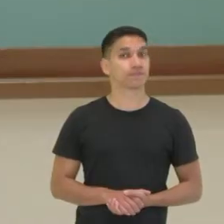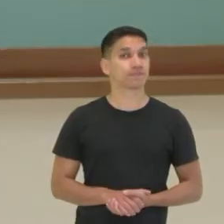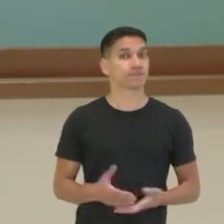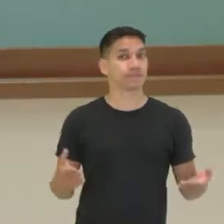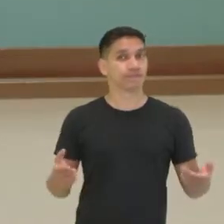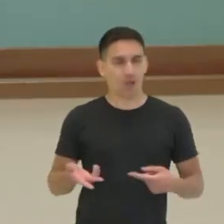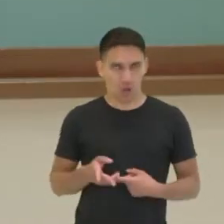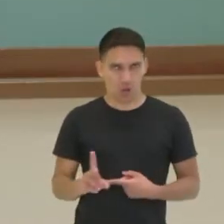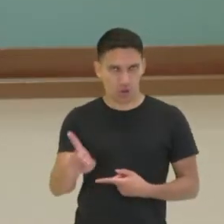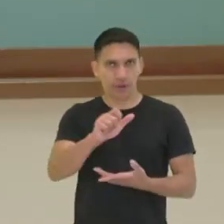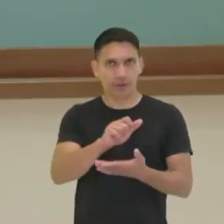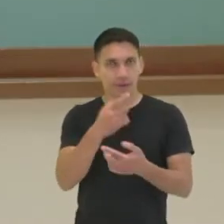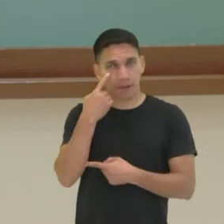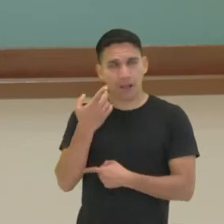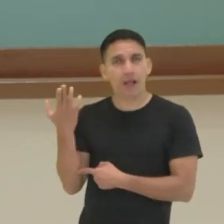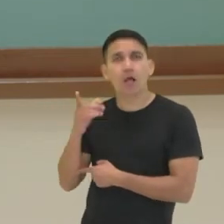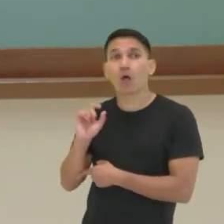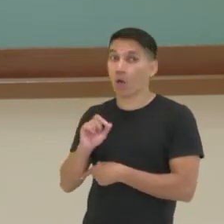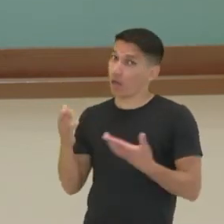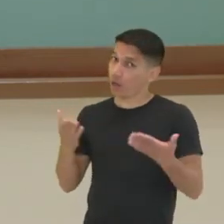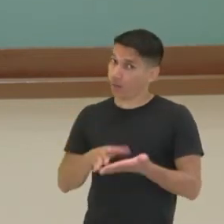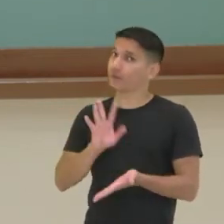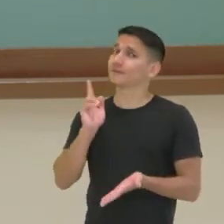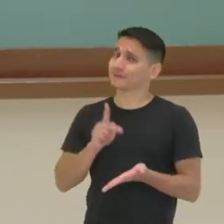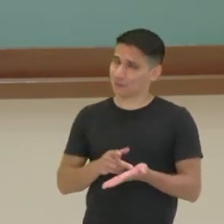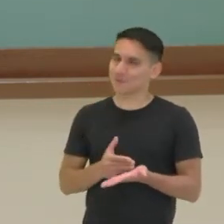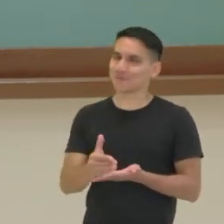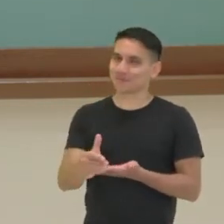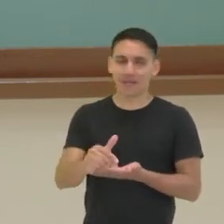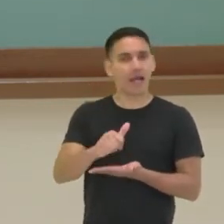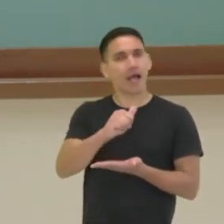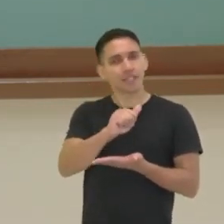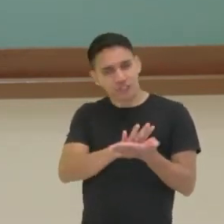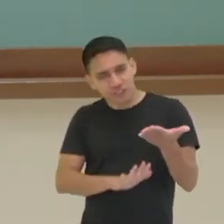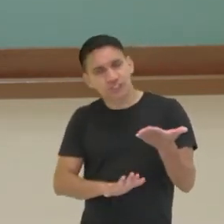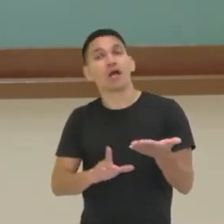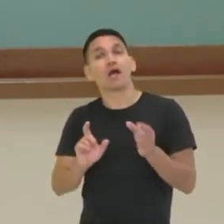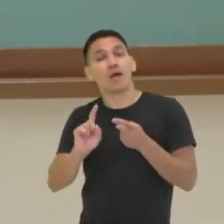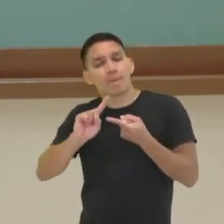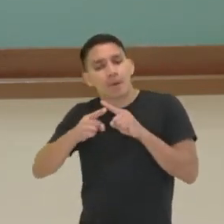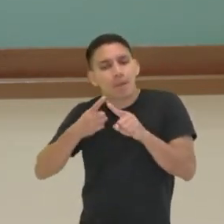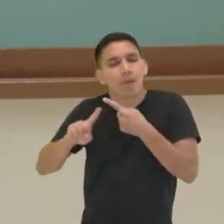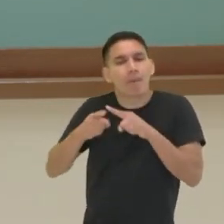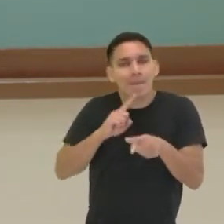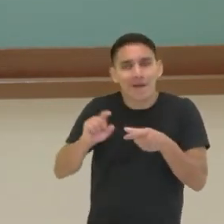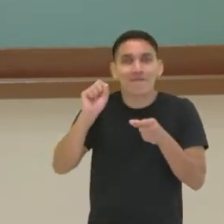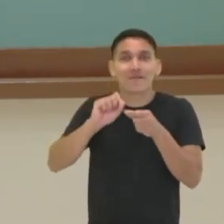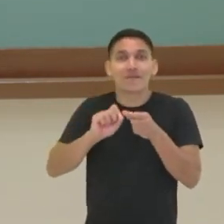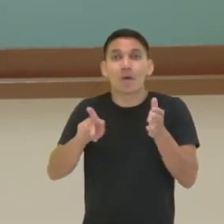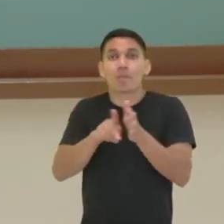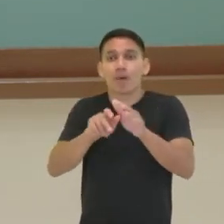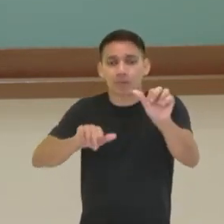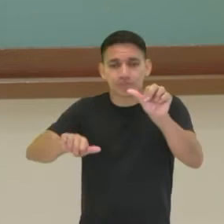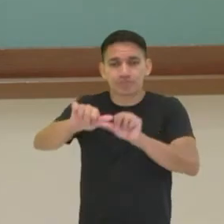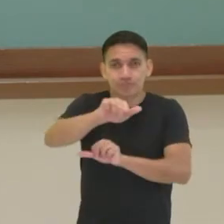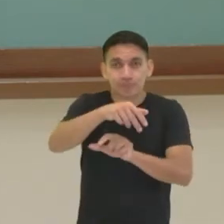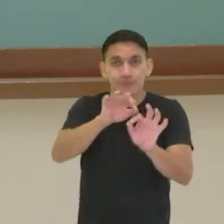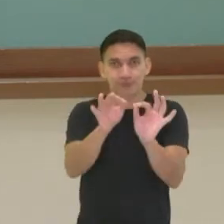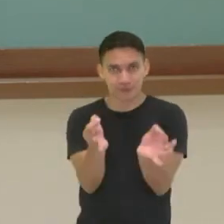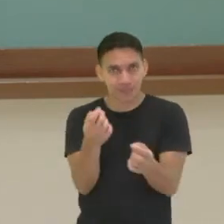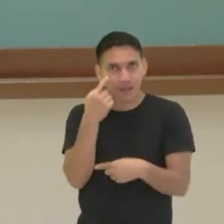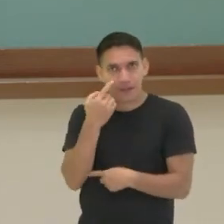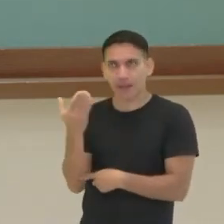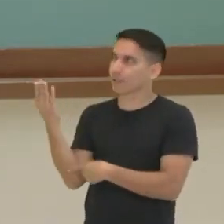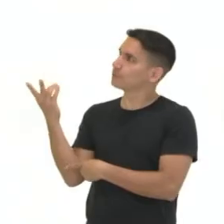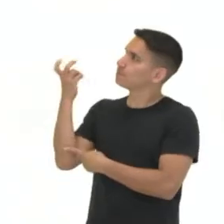Então, dando continuidade, agora então a gente vai fazer os exercícios práticos com a aplicabilidade aí de permutação simples. Então,